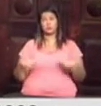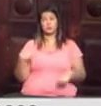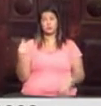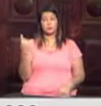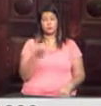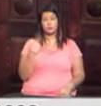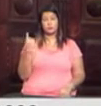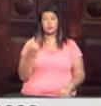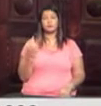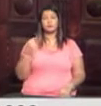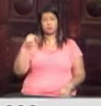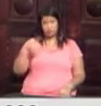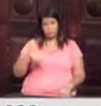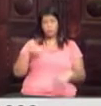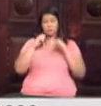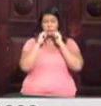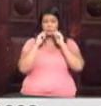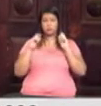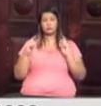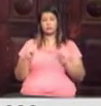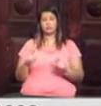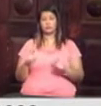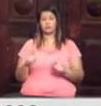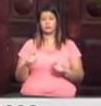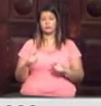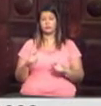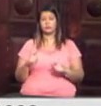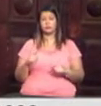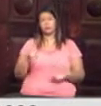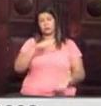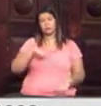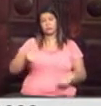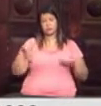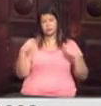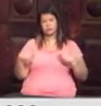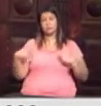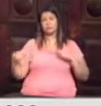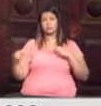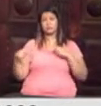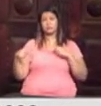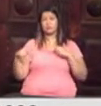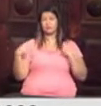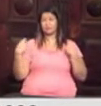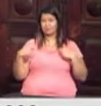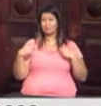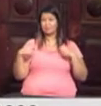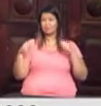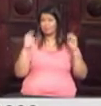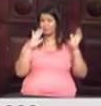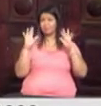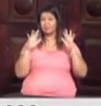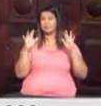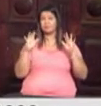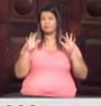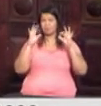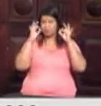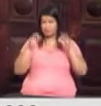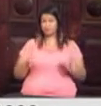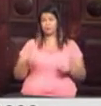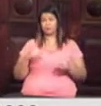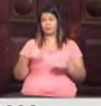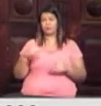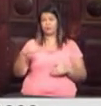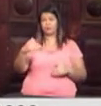gente, aqui na Assembleia Legislativa, tenhamos a serenidade e a independência para conduzir esse